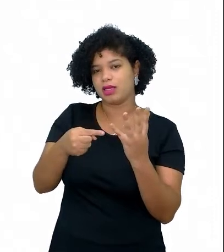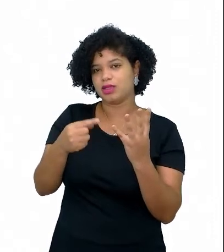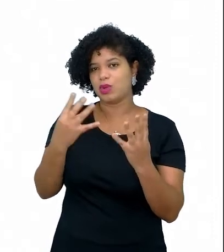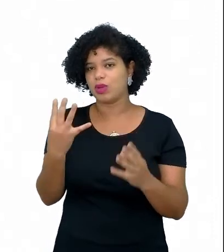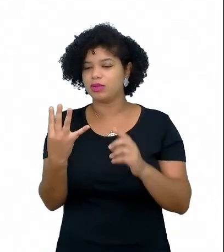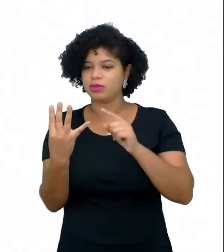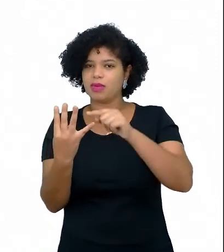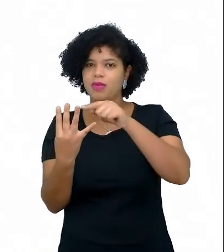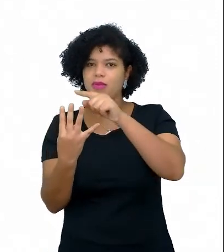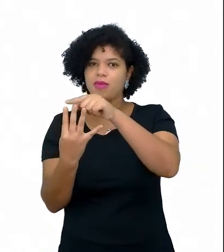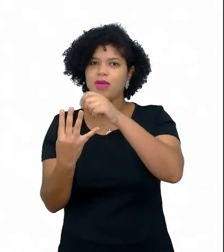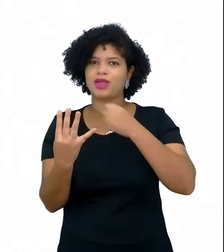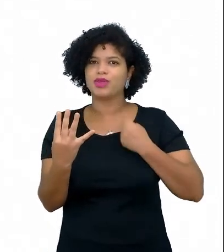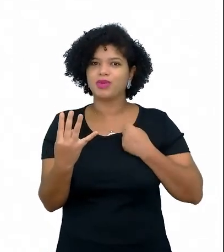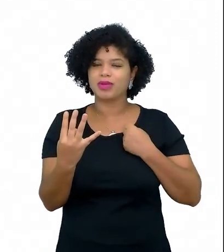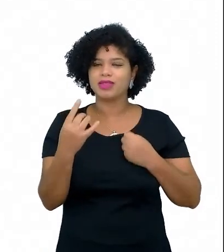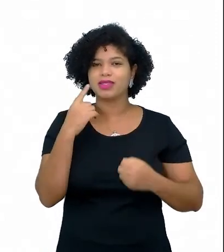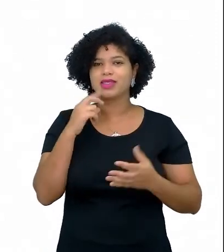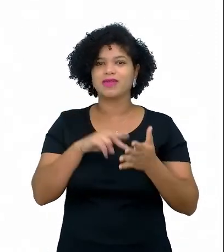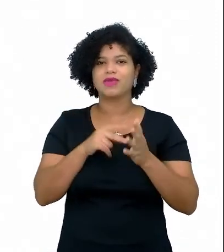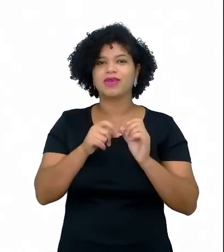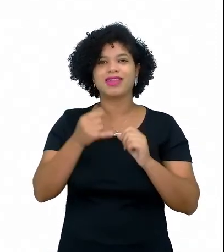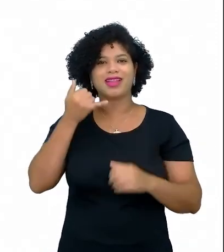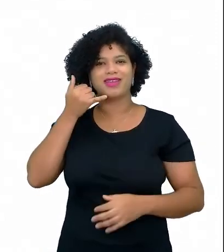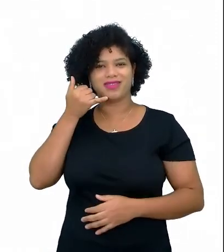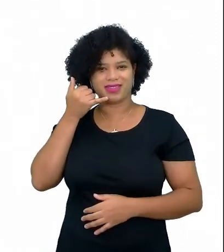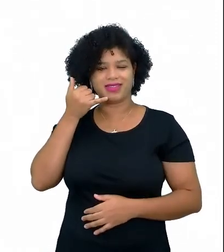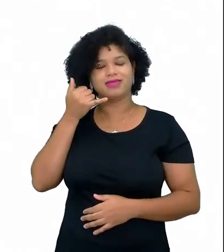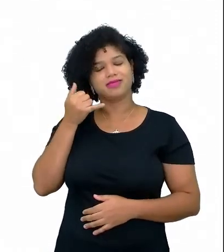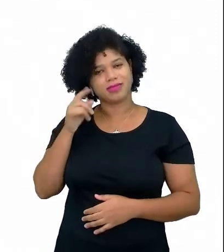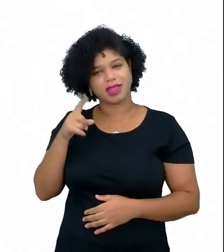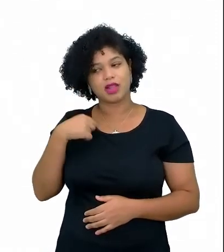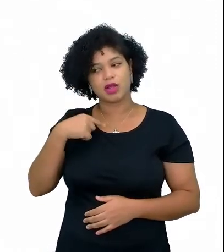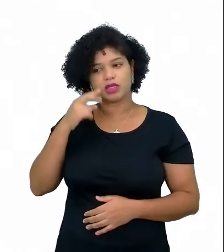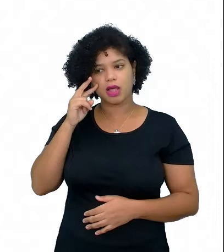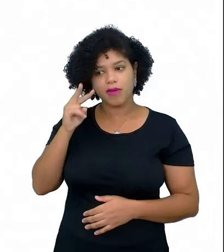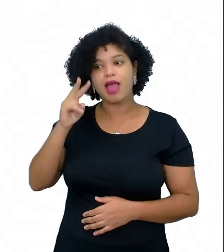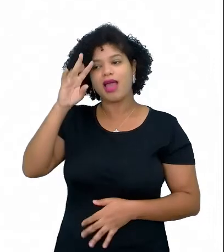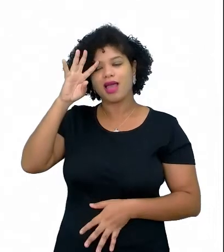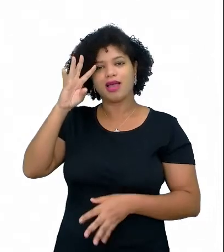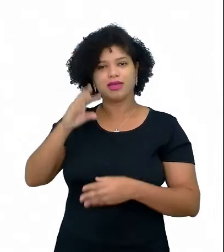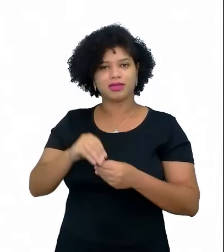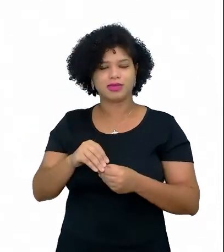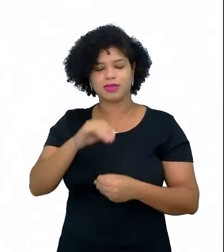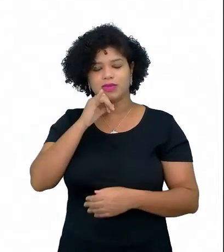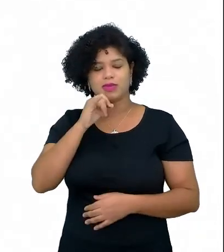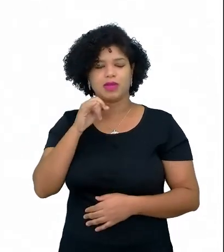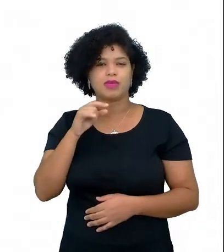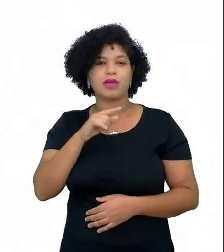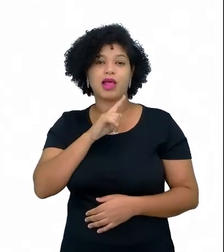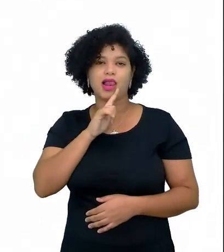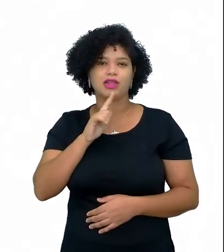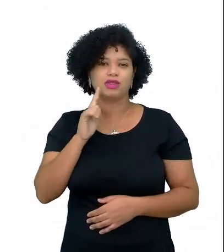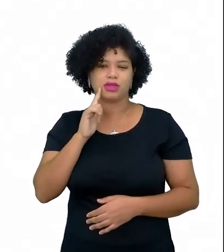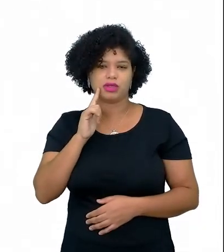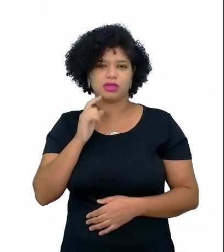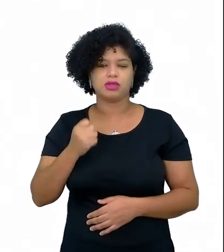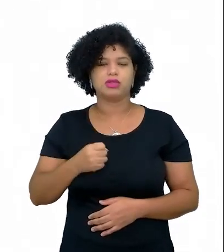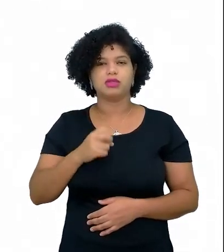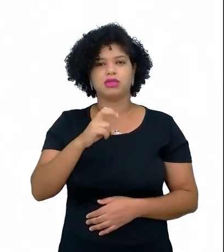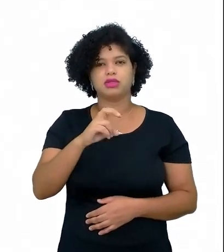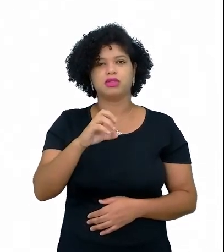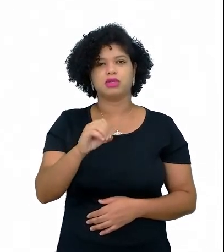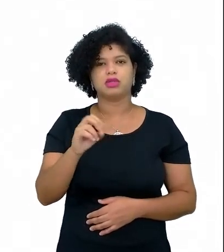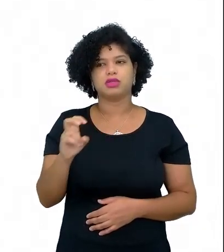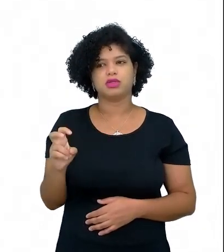assim, eu vi uma propaganda esses dias, uma lanchonete ou alguma coisa, chamava assim, 505, né? Pô,